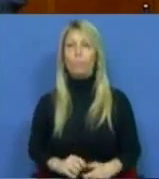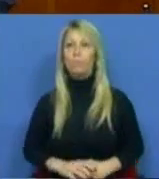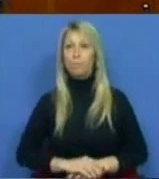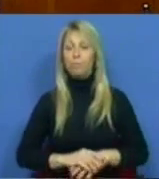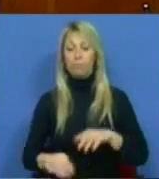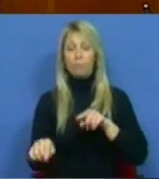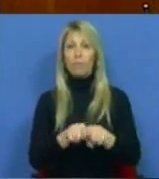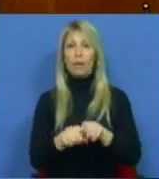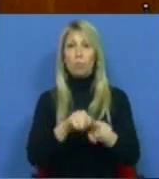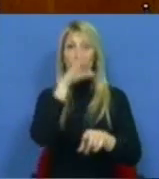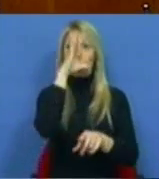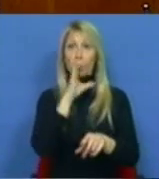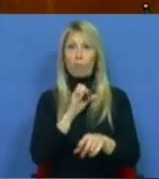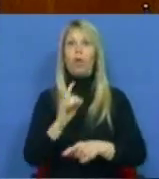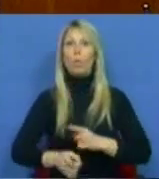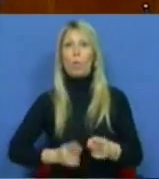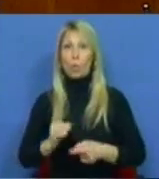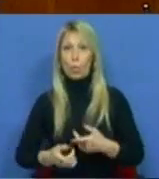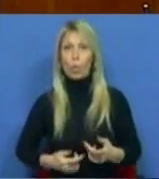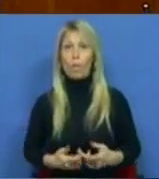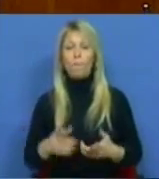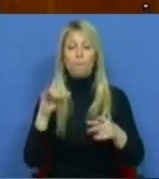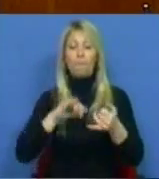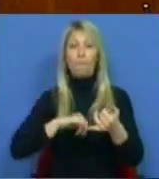A política do Governo é a seguinte: os